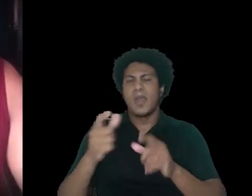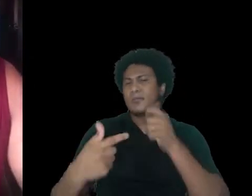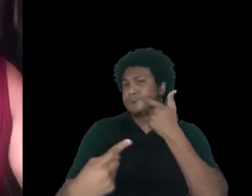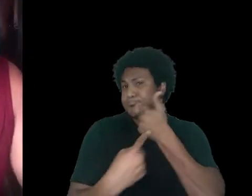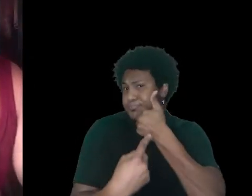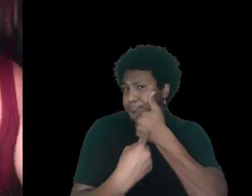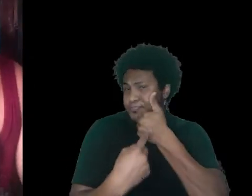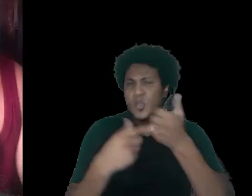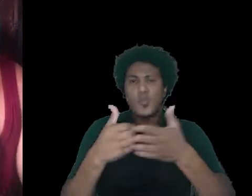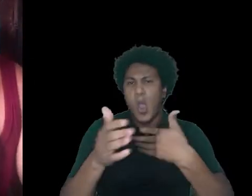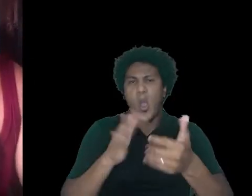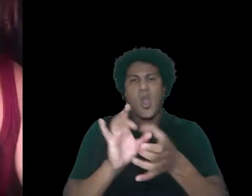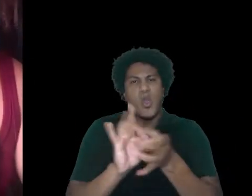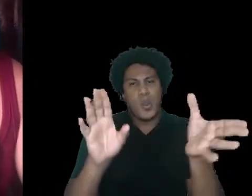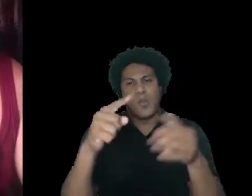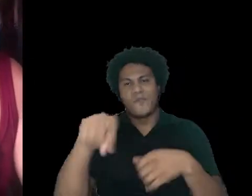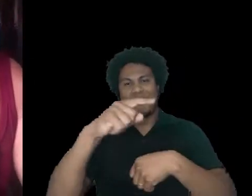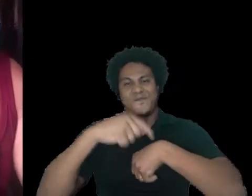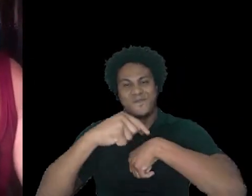quiserem, tá bom?